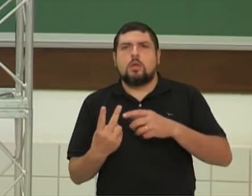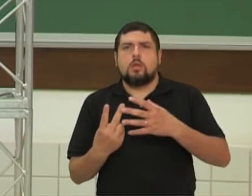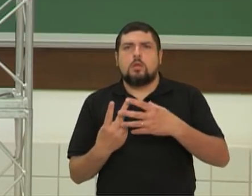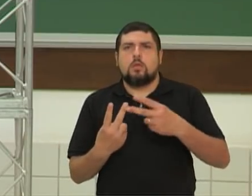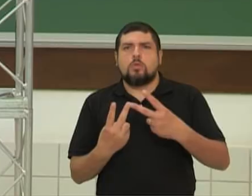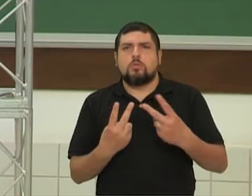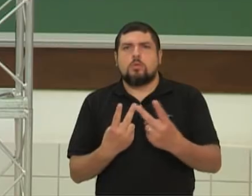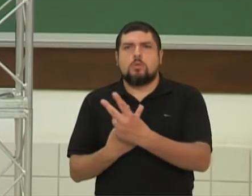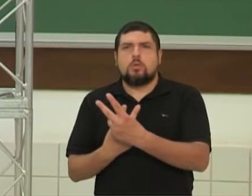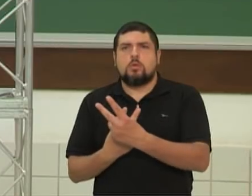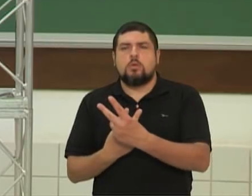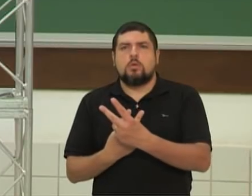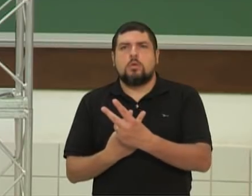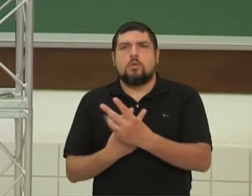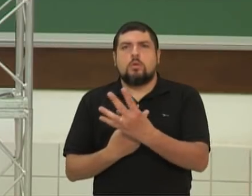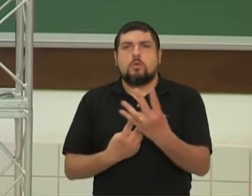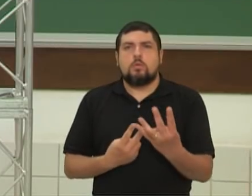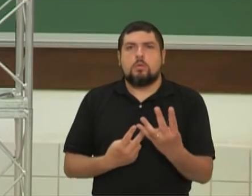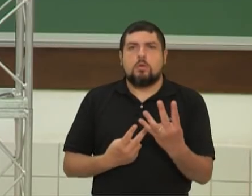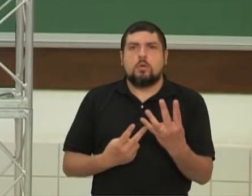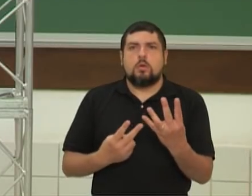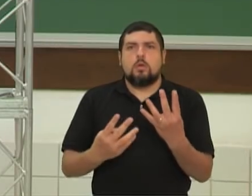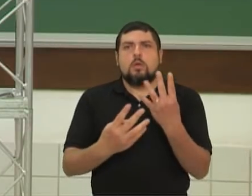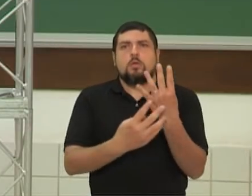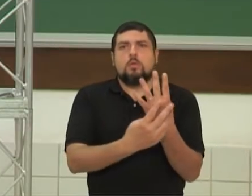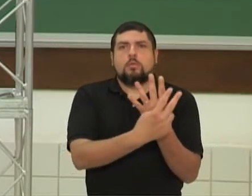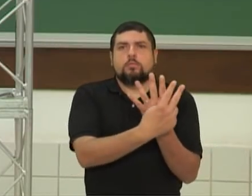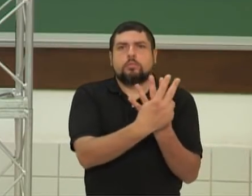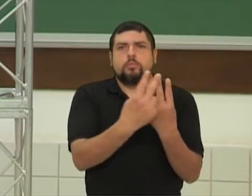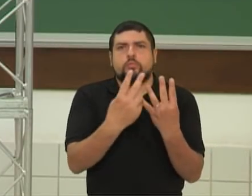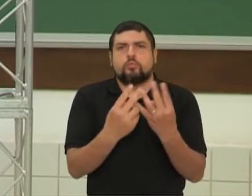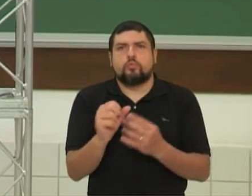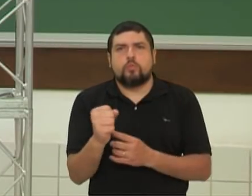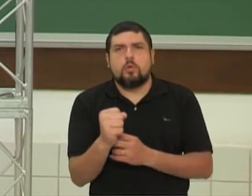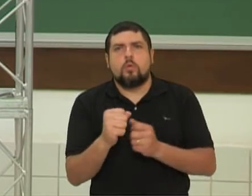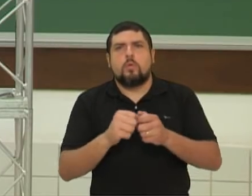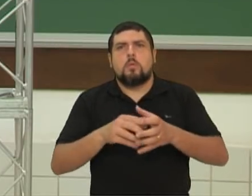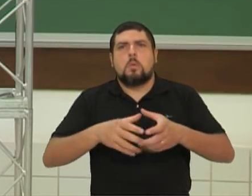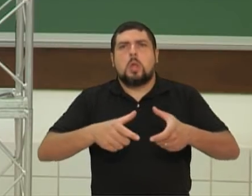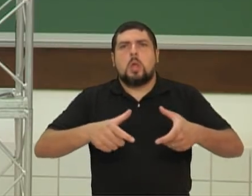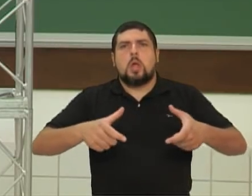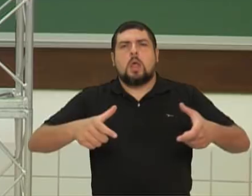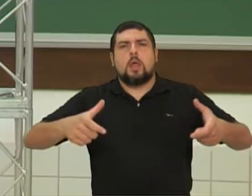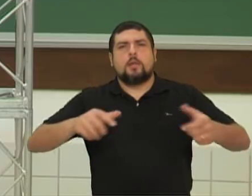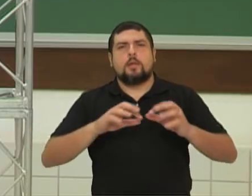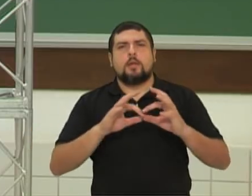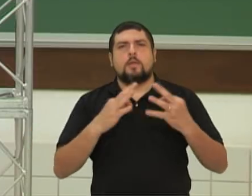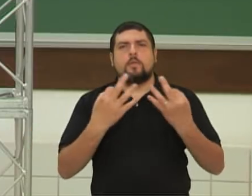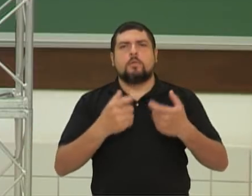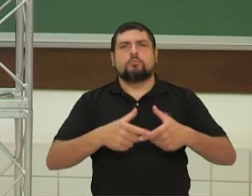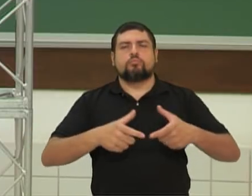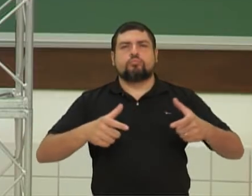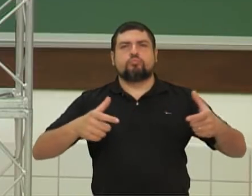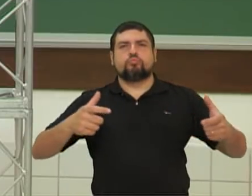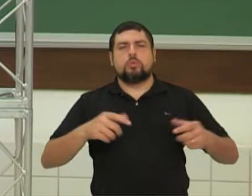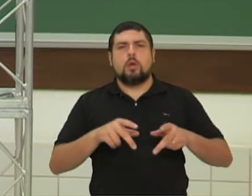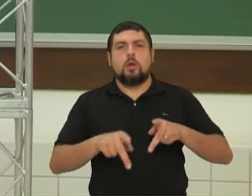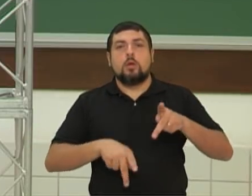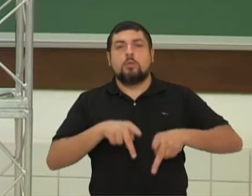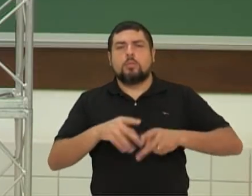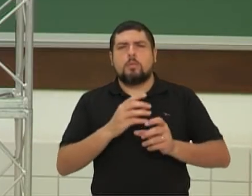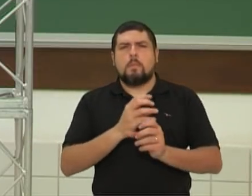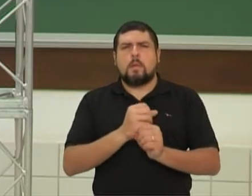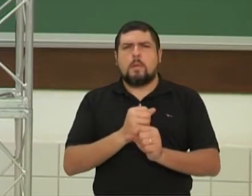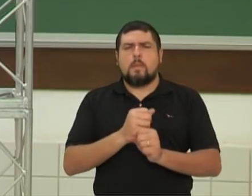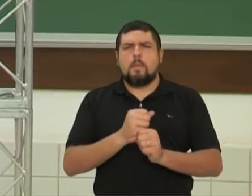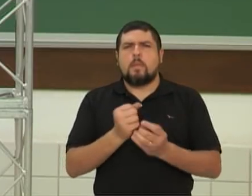dos filhos têm outros 2 filhos, e isso, aí vira a família grande, né? Por isso que a população vai crescendo de forma exponencial.